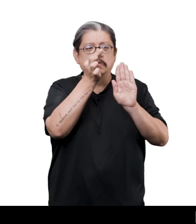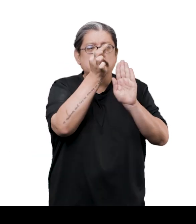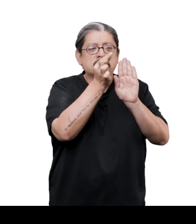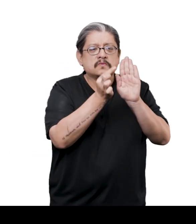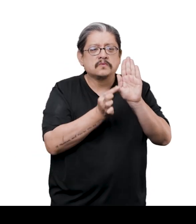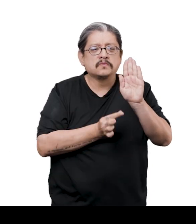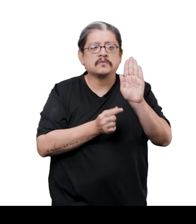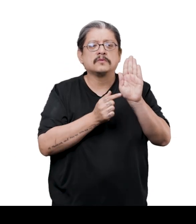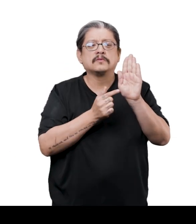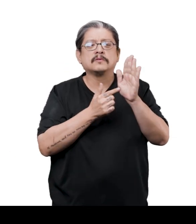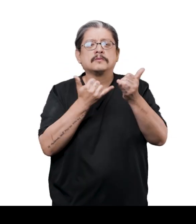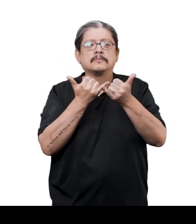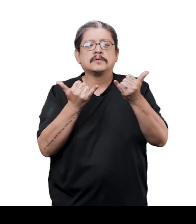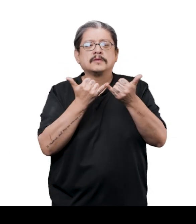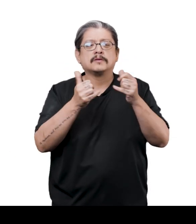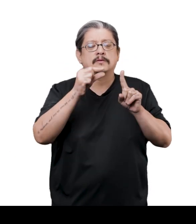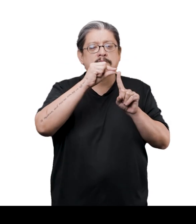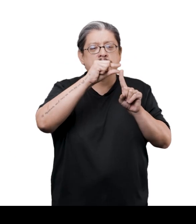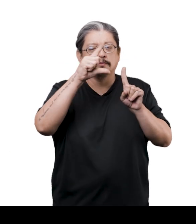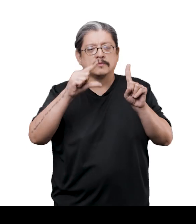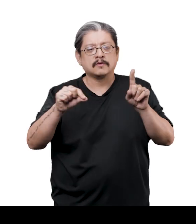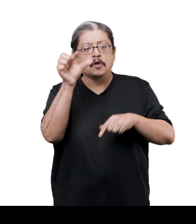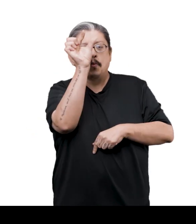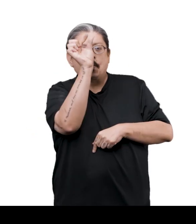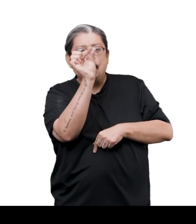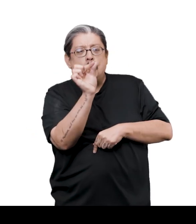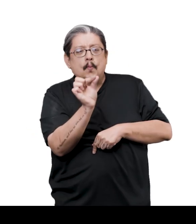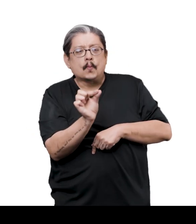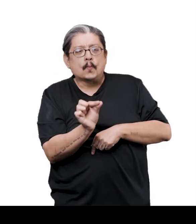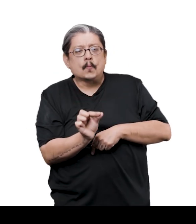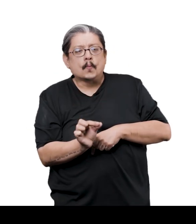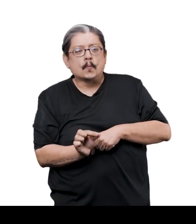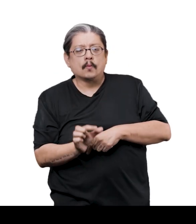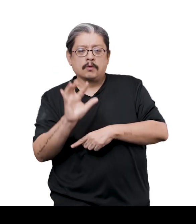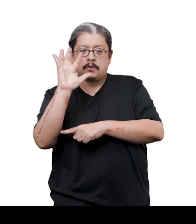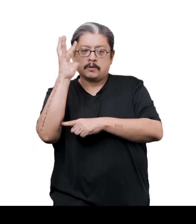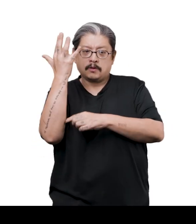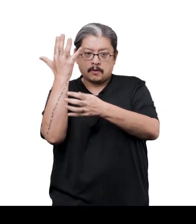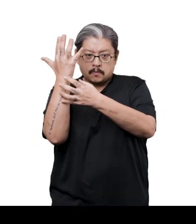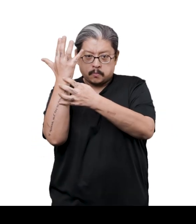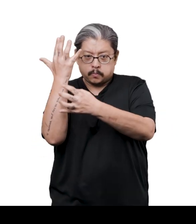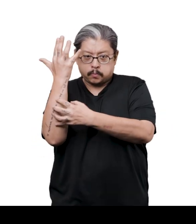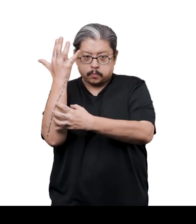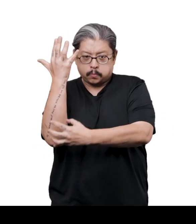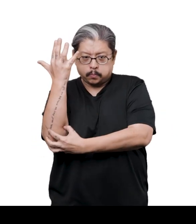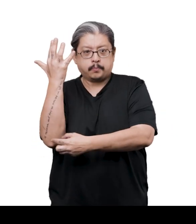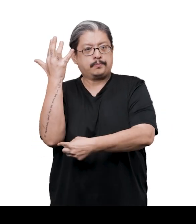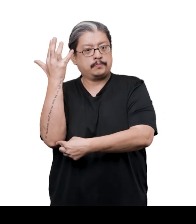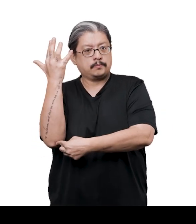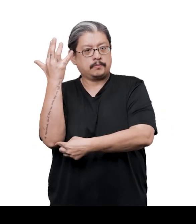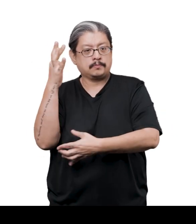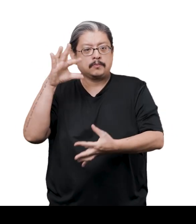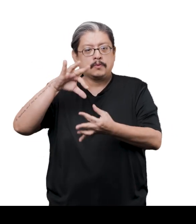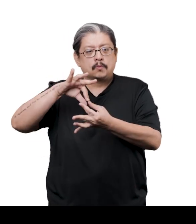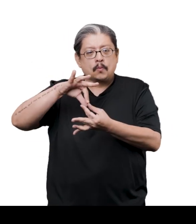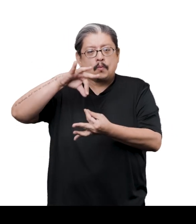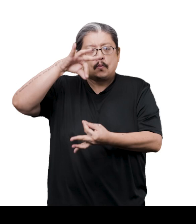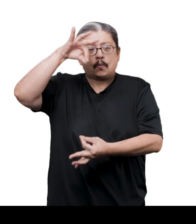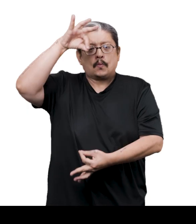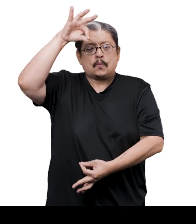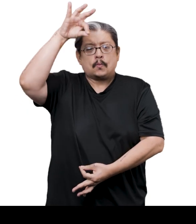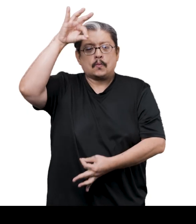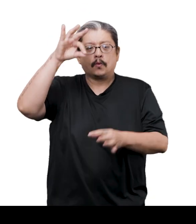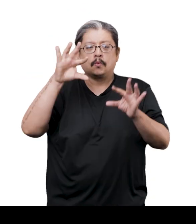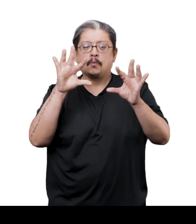superfície, lembram folhas estreitas, vagens ou até cascas de troncos. São longas, verticais, de